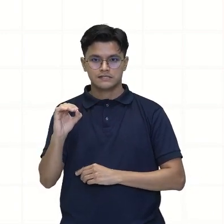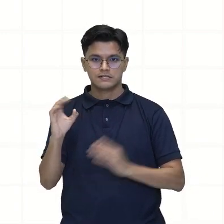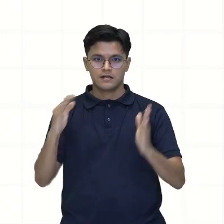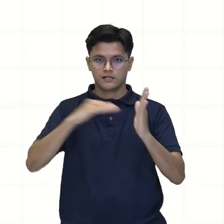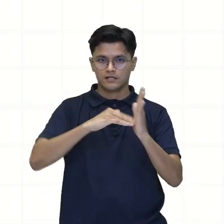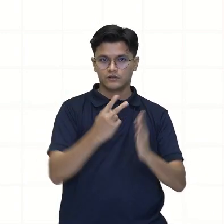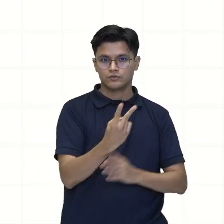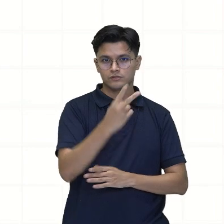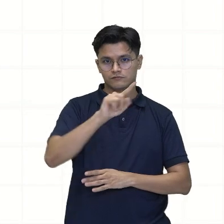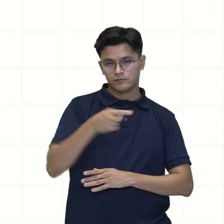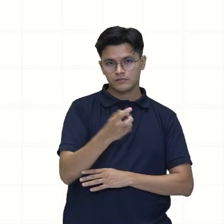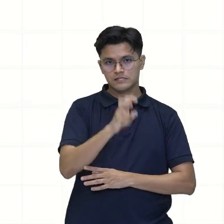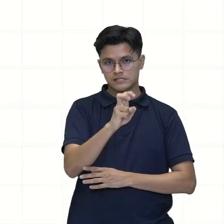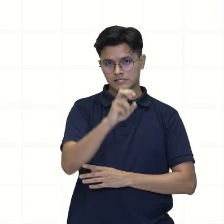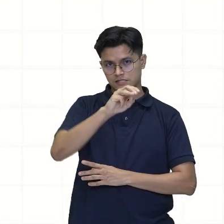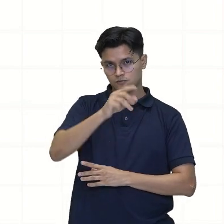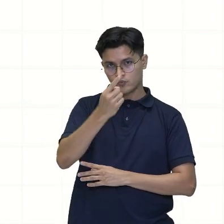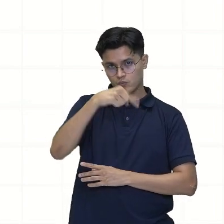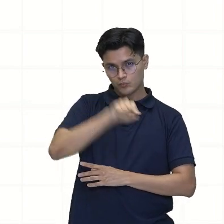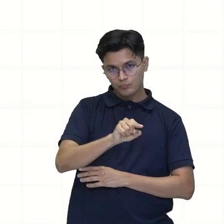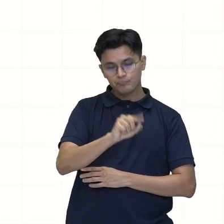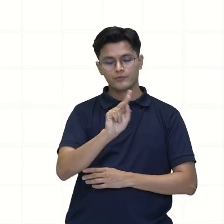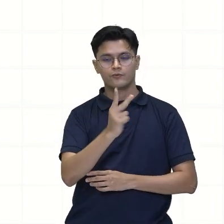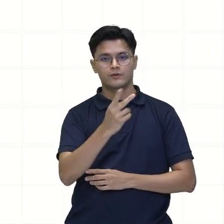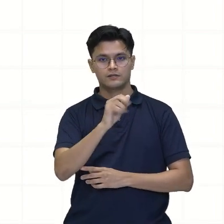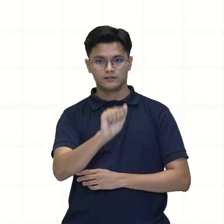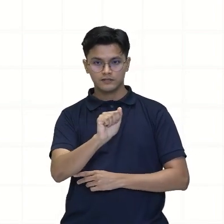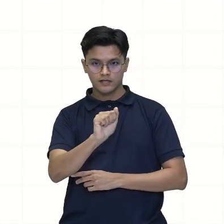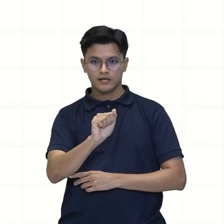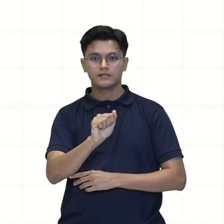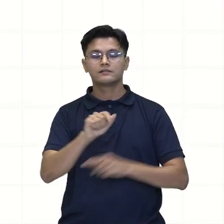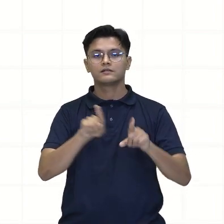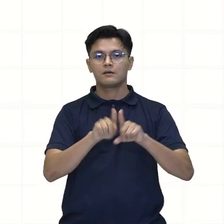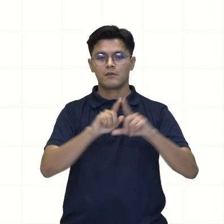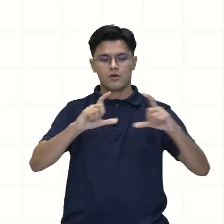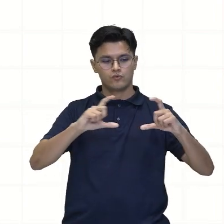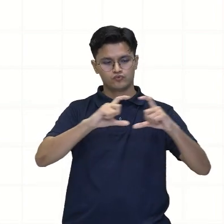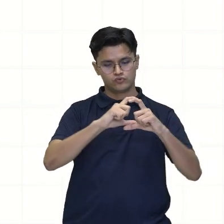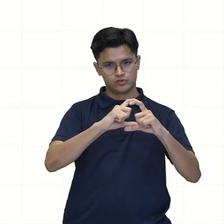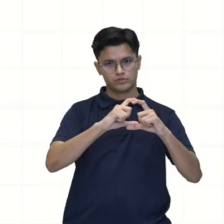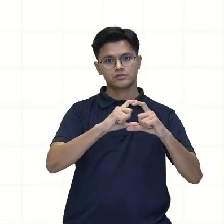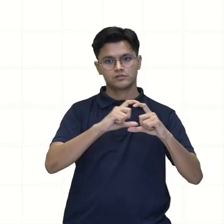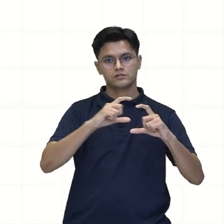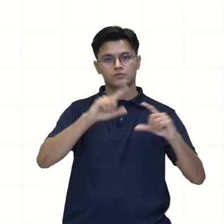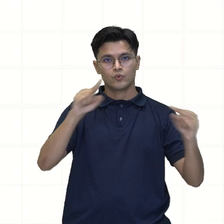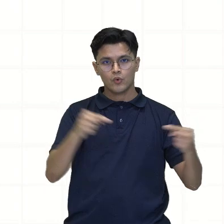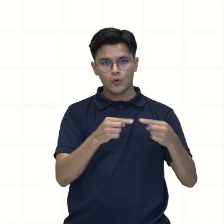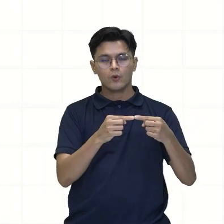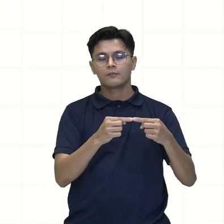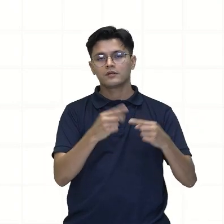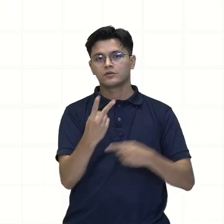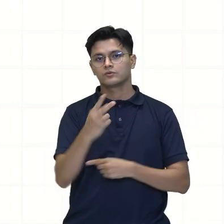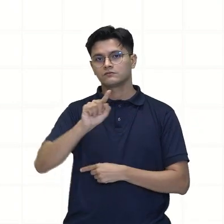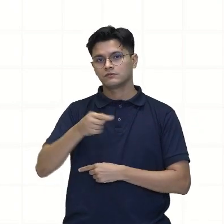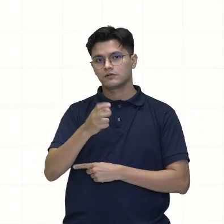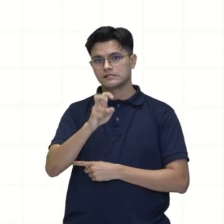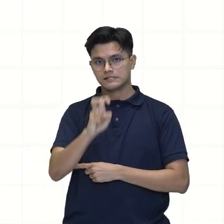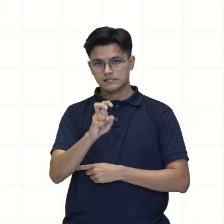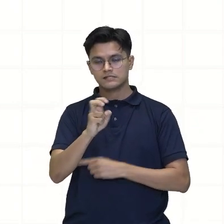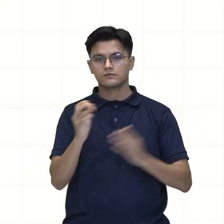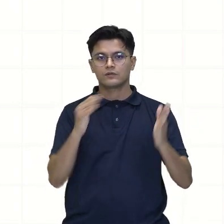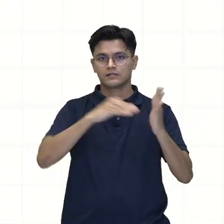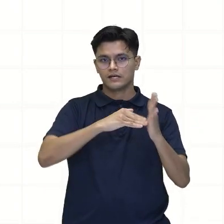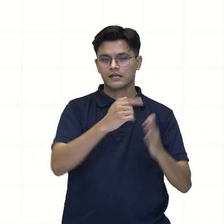2,5 mil hectares. Os círculos médios, eles vão indicar que uma área de 2,5 a 10 mil